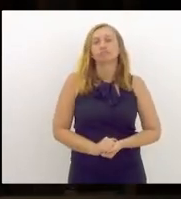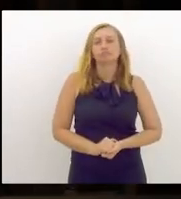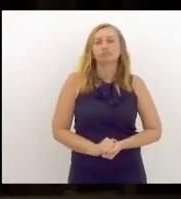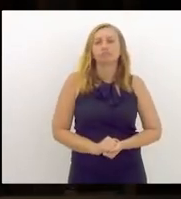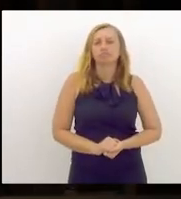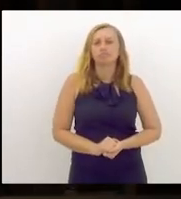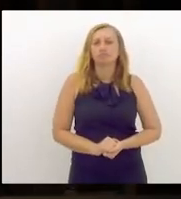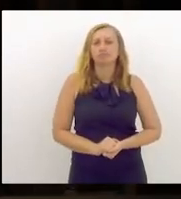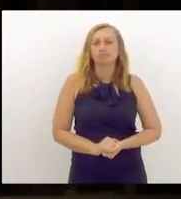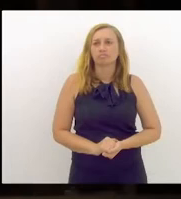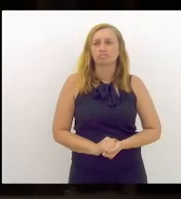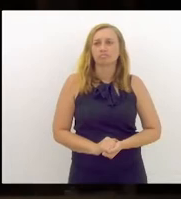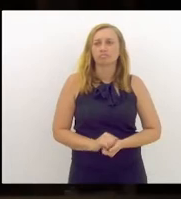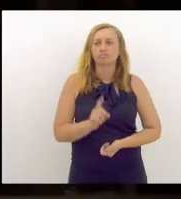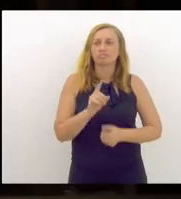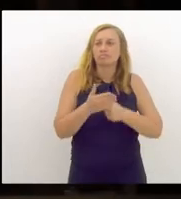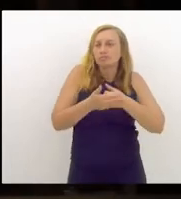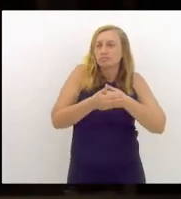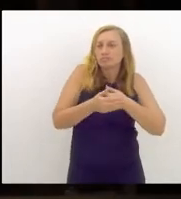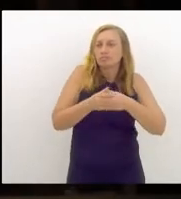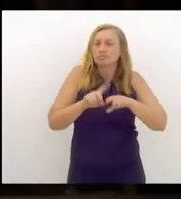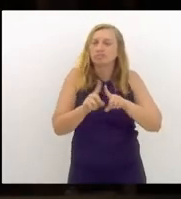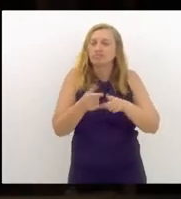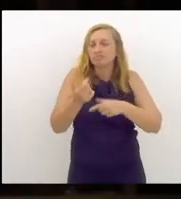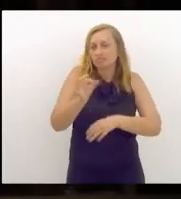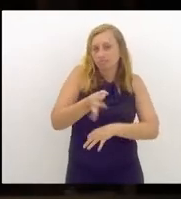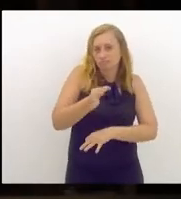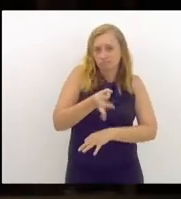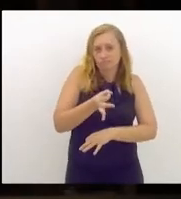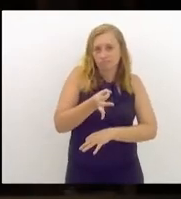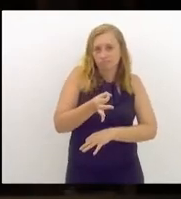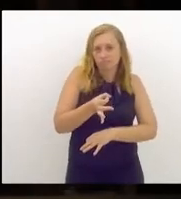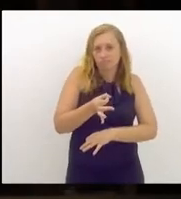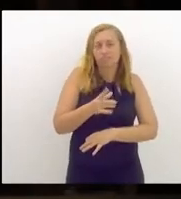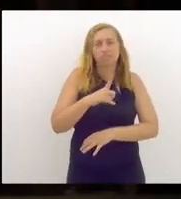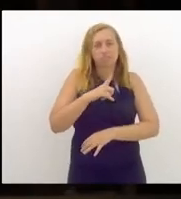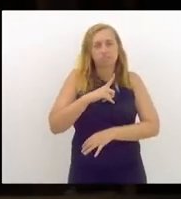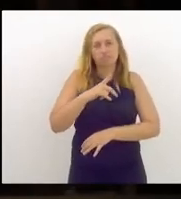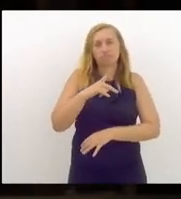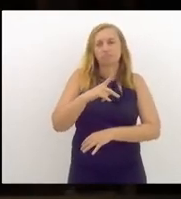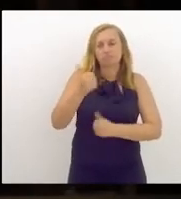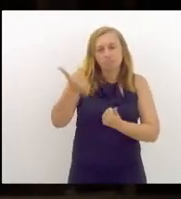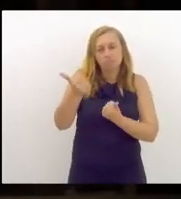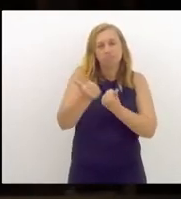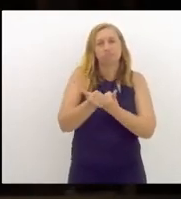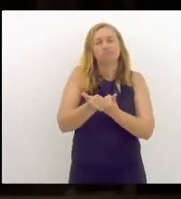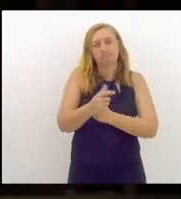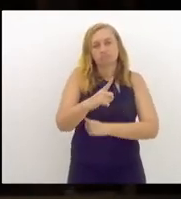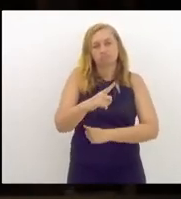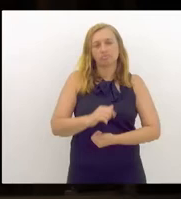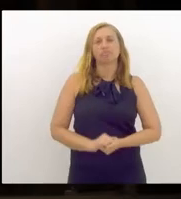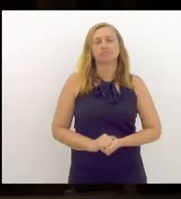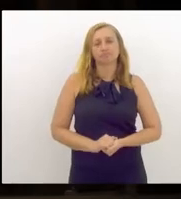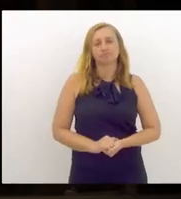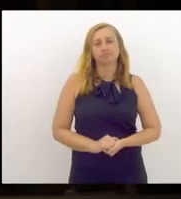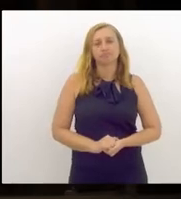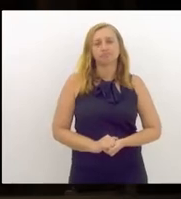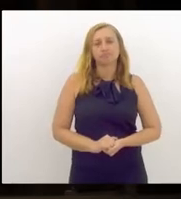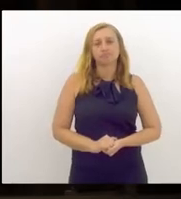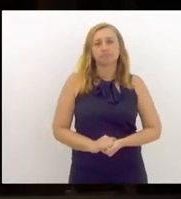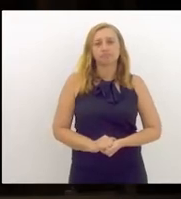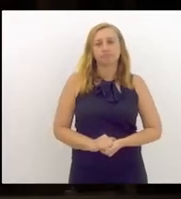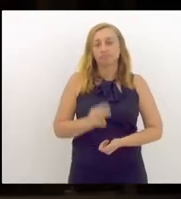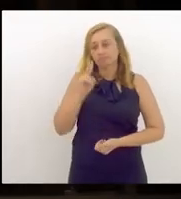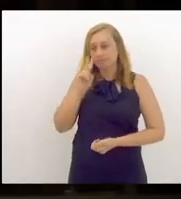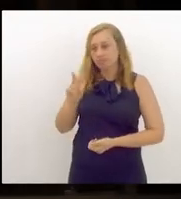são uma Acalanto mas também uma certeza de que tínhamos alguém para contar quando a gente quando